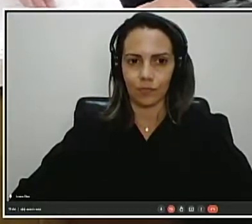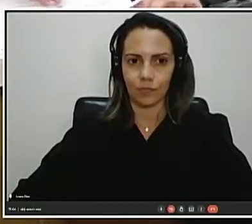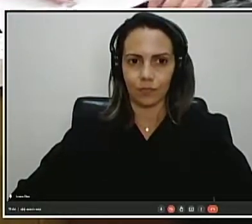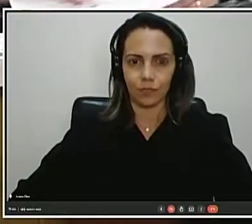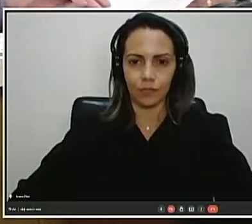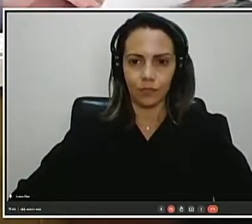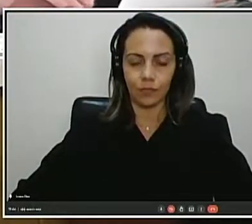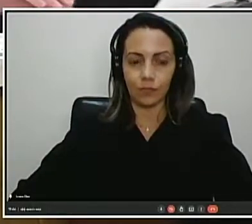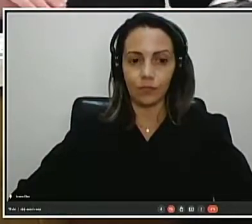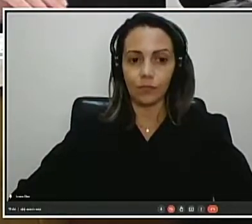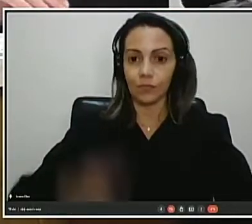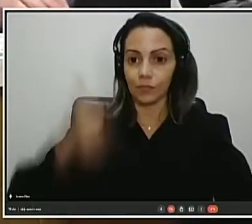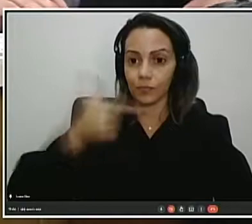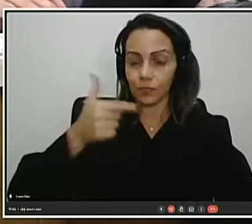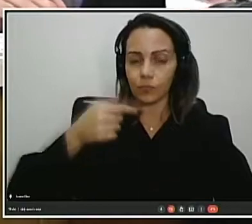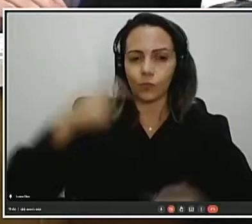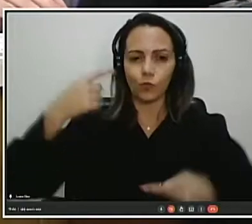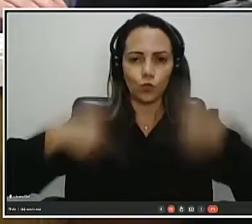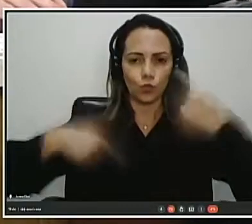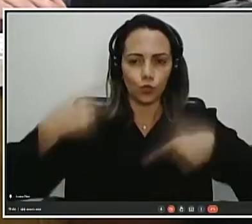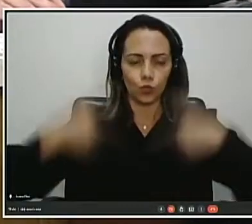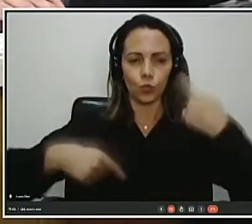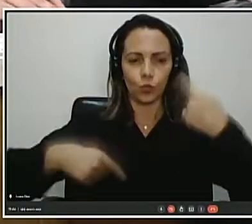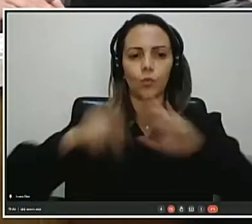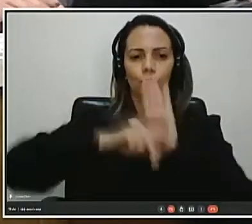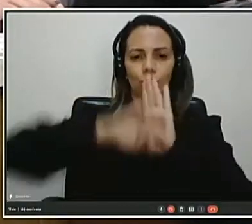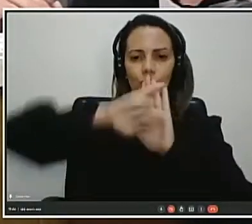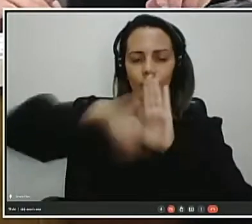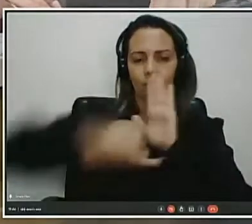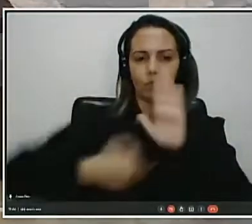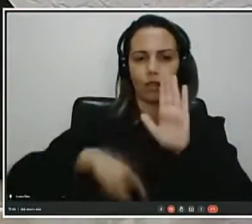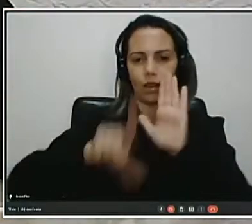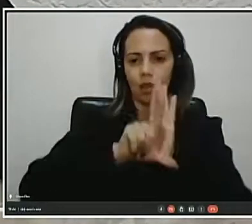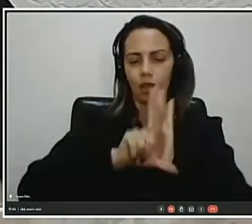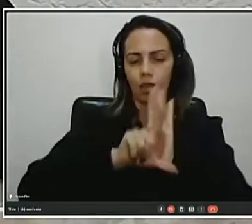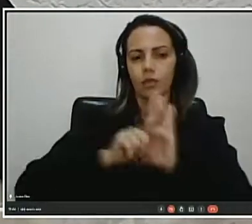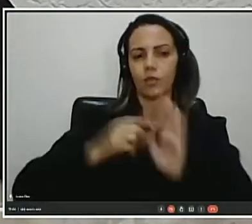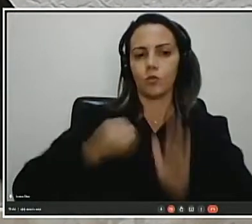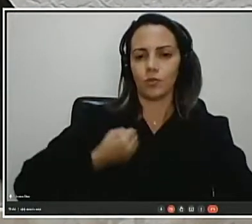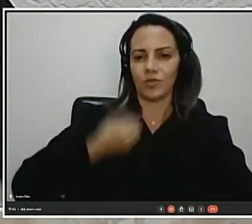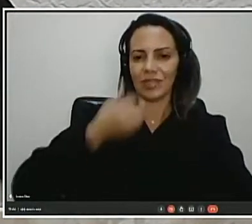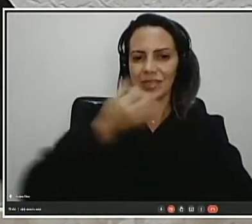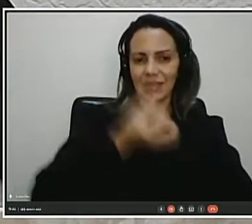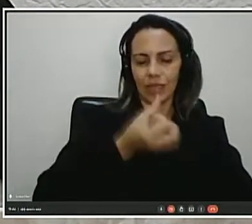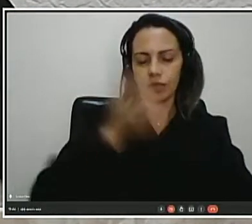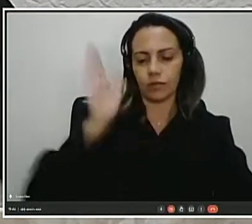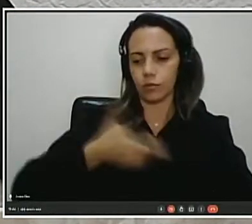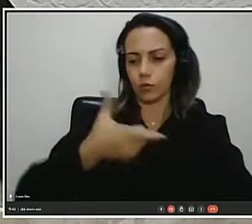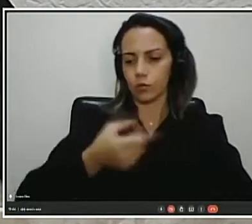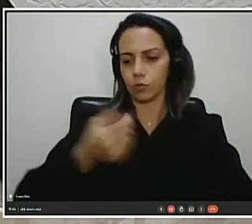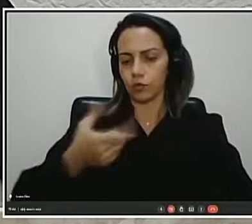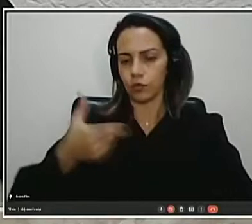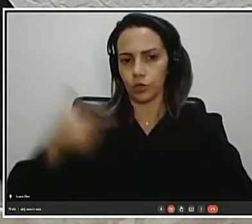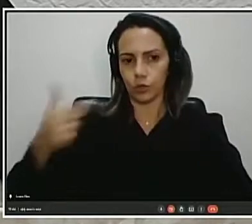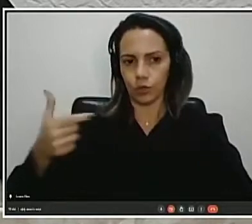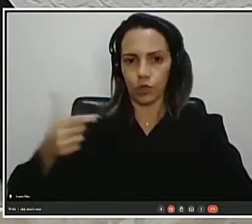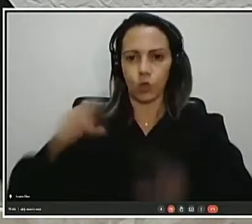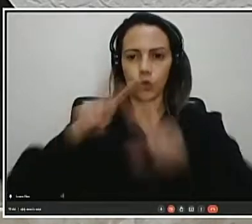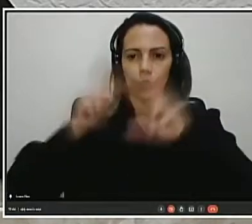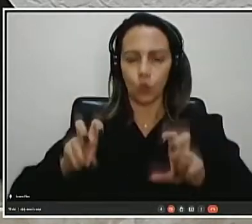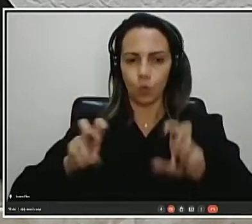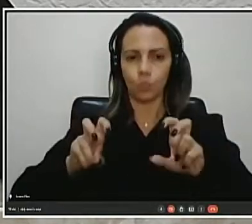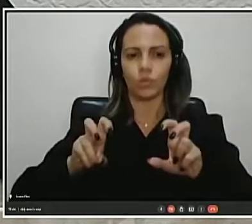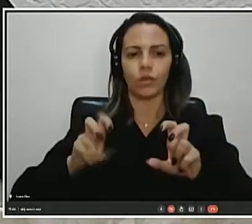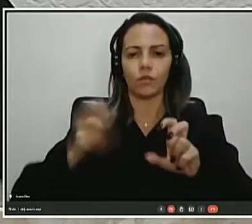Em segunda discussão e votação do projeto de lei ordinária de número 6 de 2022, dispõe sobre o Fundo de Habitação de